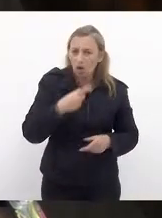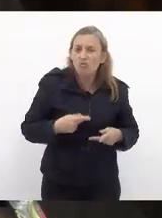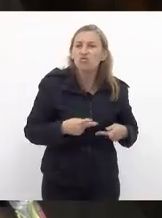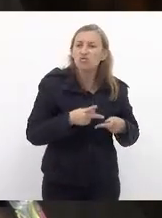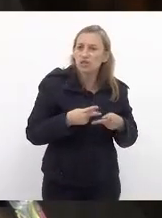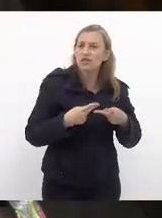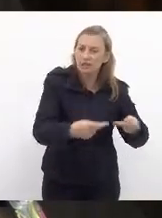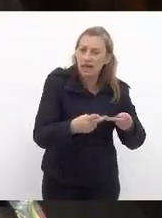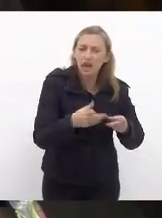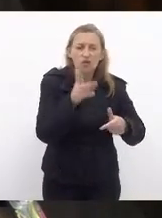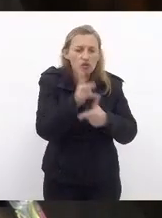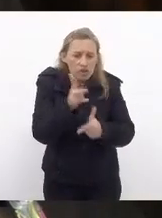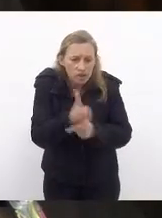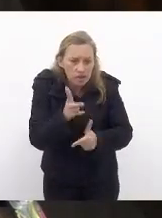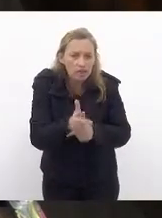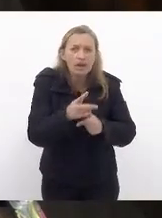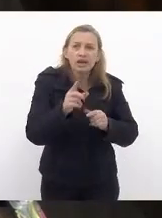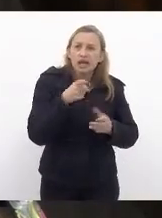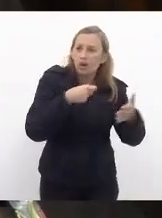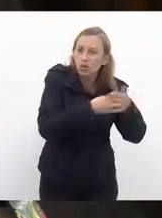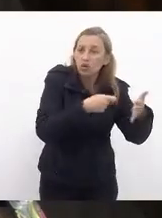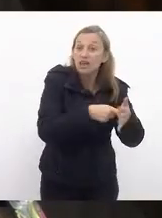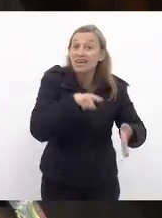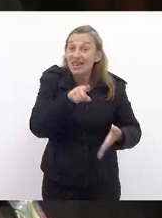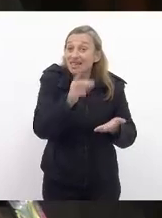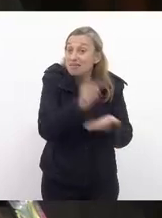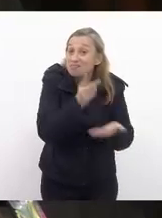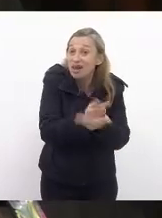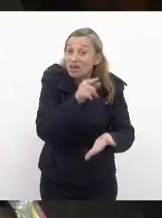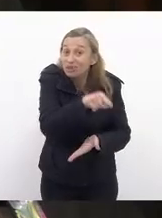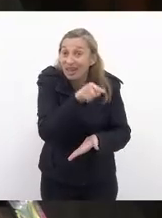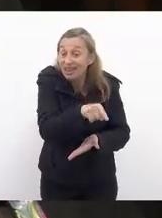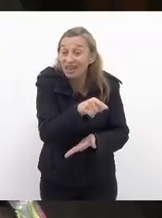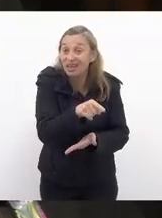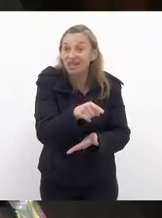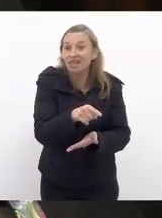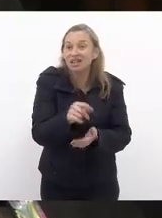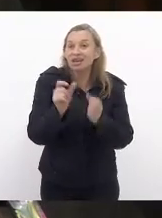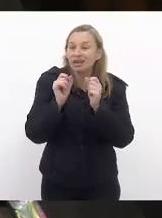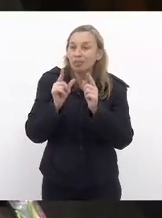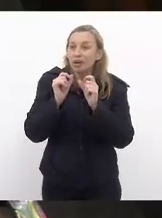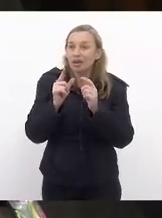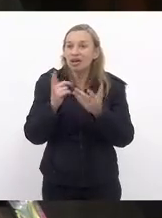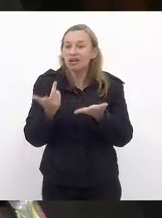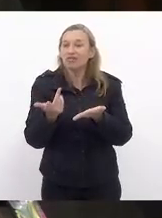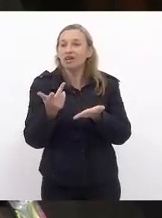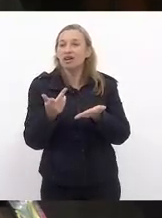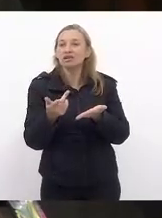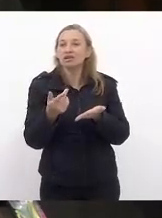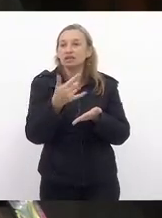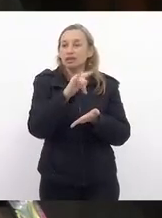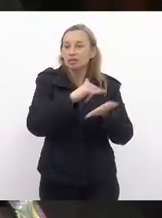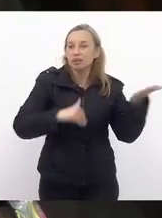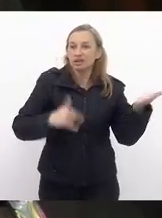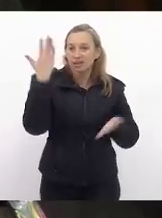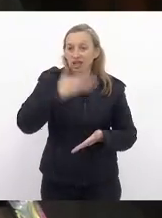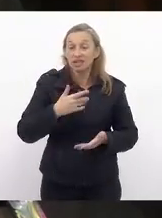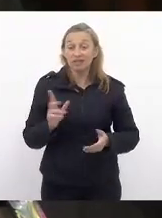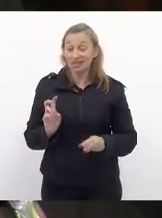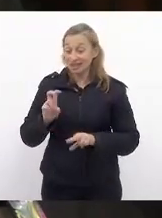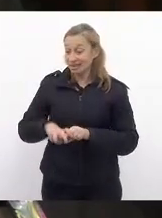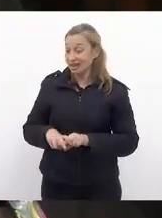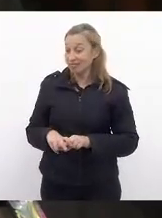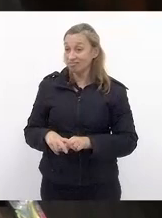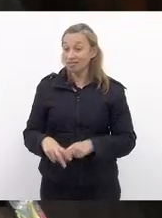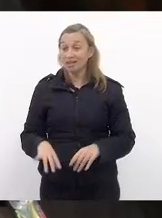invadir e um mês tendo ciência esses mesmos aqui que estou pregando passaporte Solitário estava com a bunda sentar em